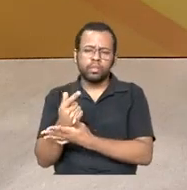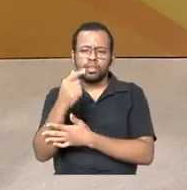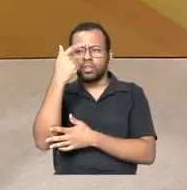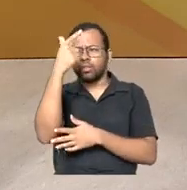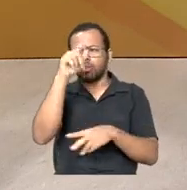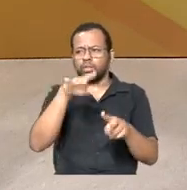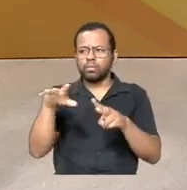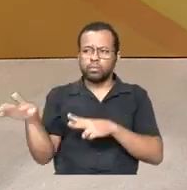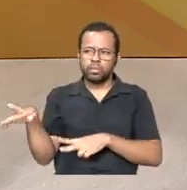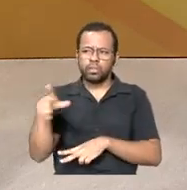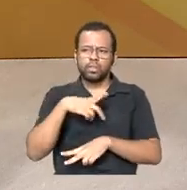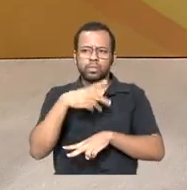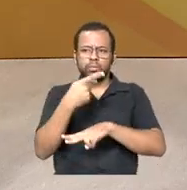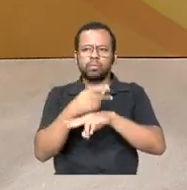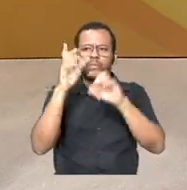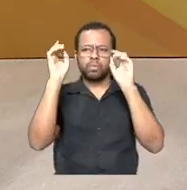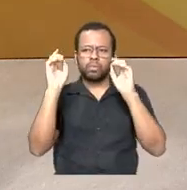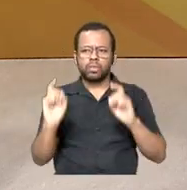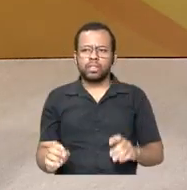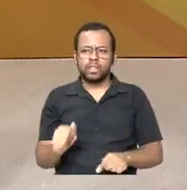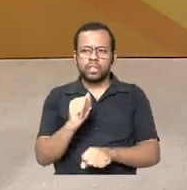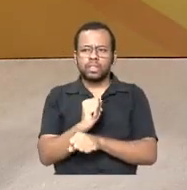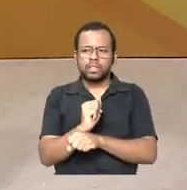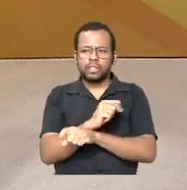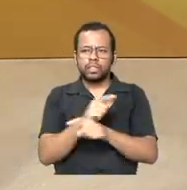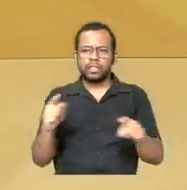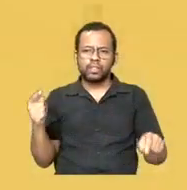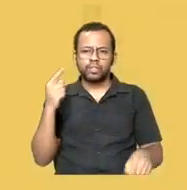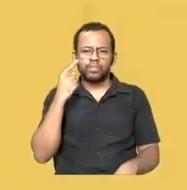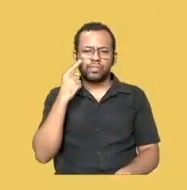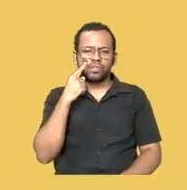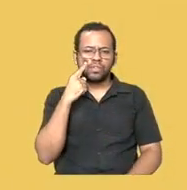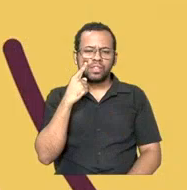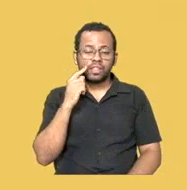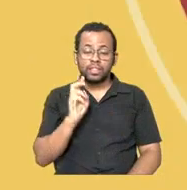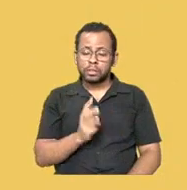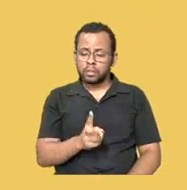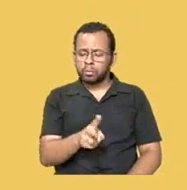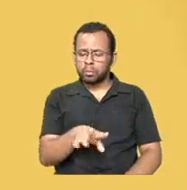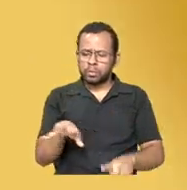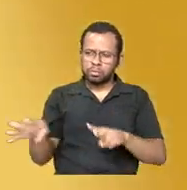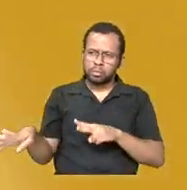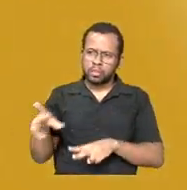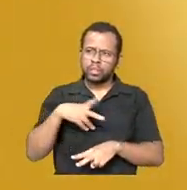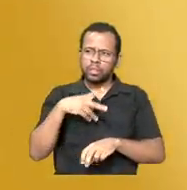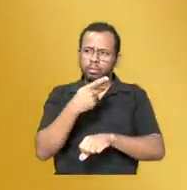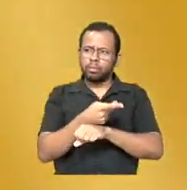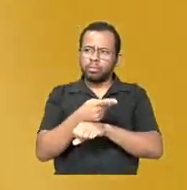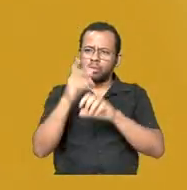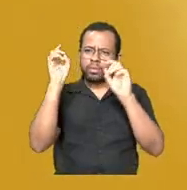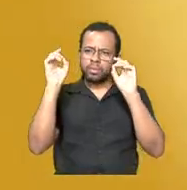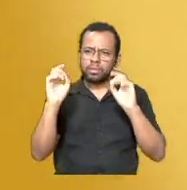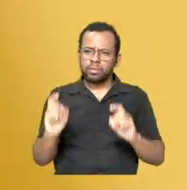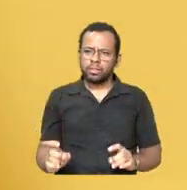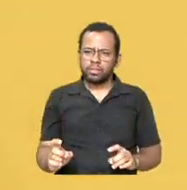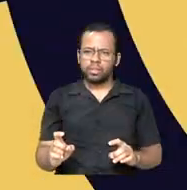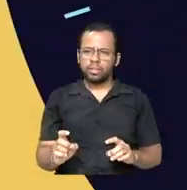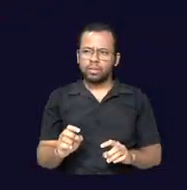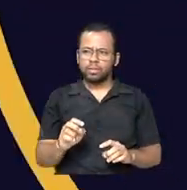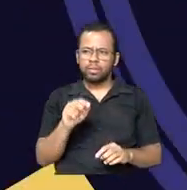e semana que vem tem uma super premiação te esperando olha só toda semana tem premiações incríveis para você